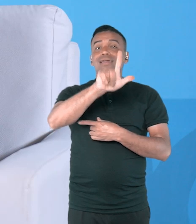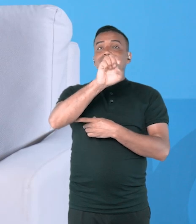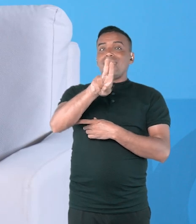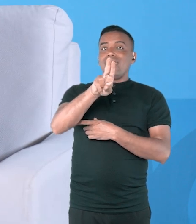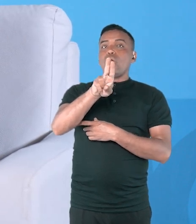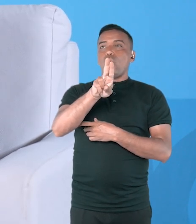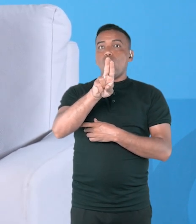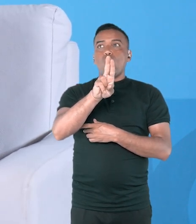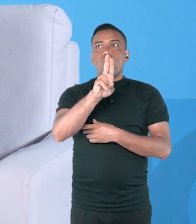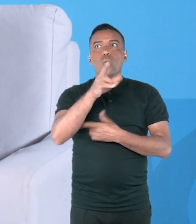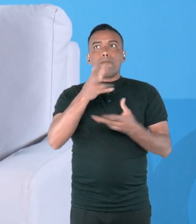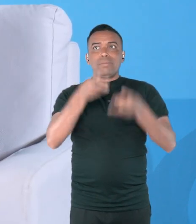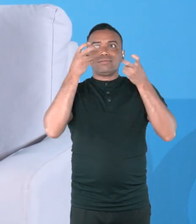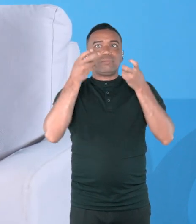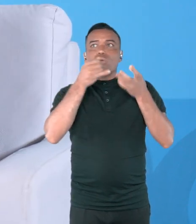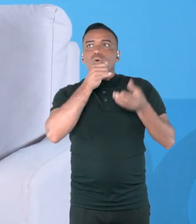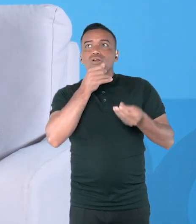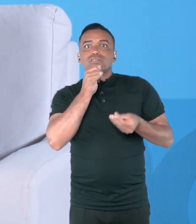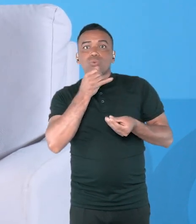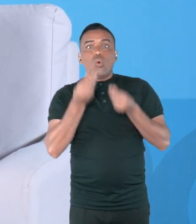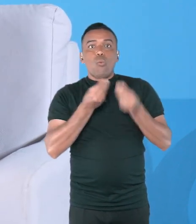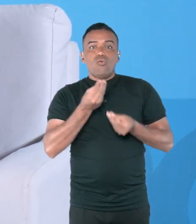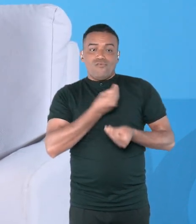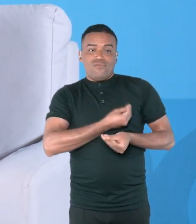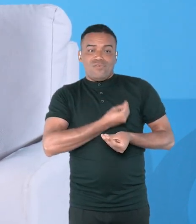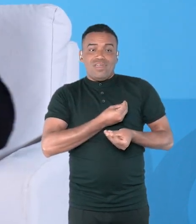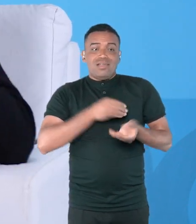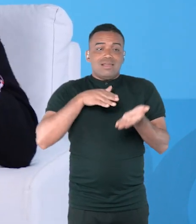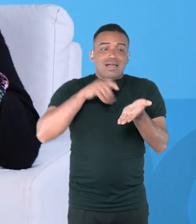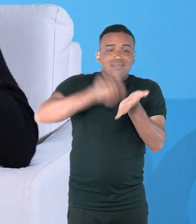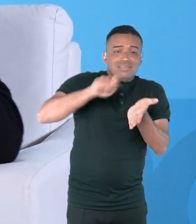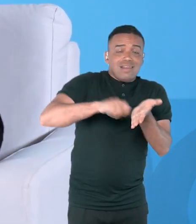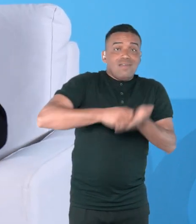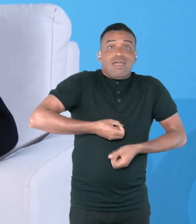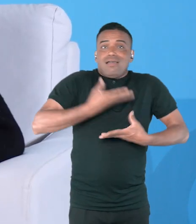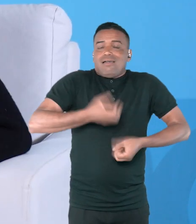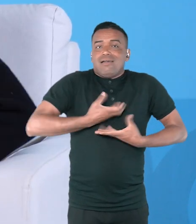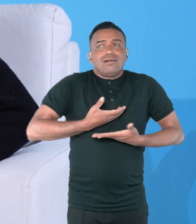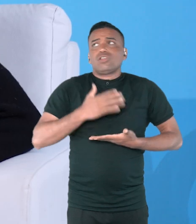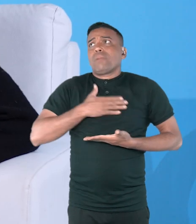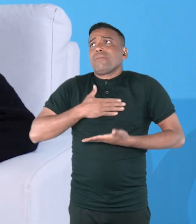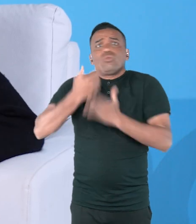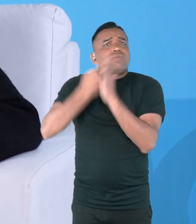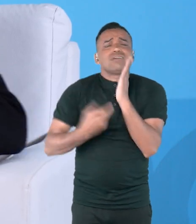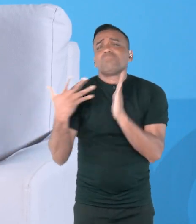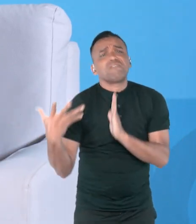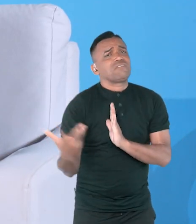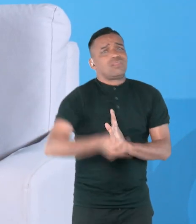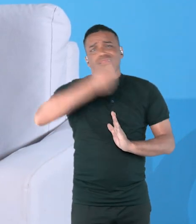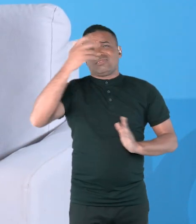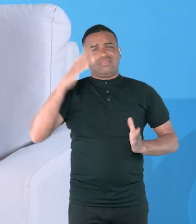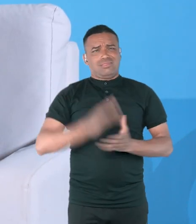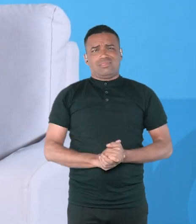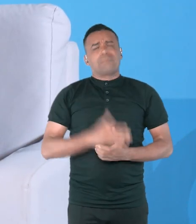era Galileu e achou uma brecha de existência ali. Esse texto tem uma coisa tão linda para mim, que